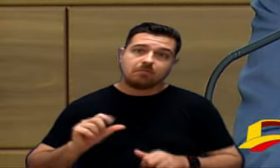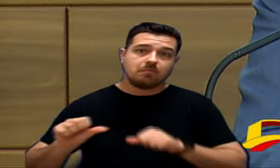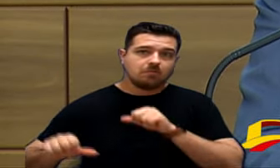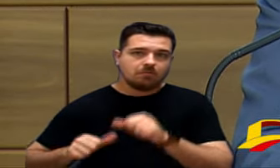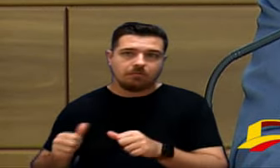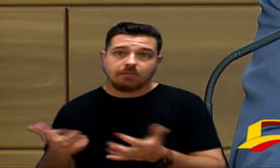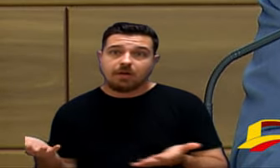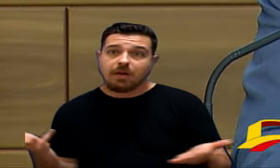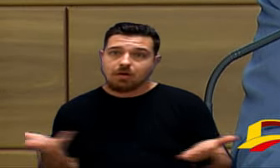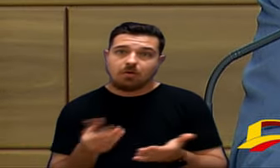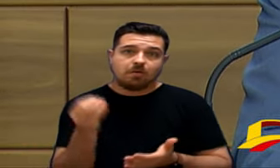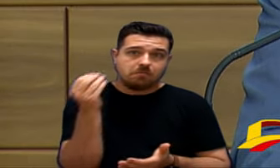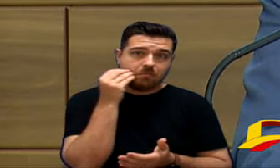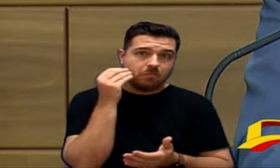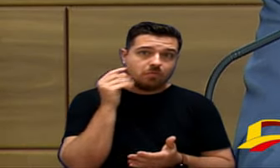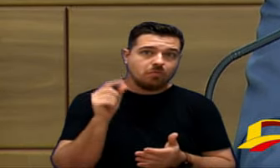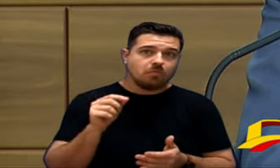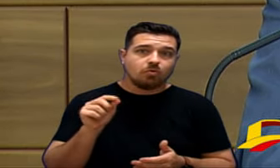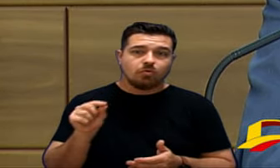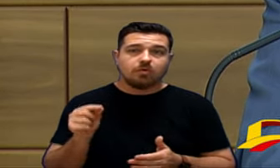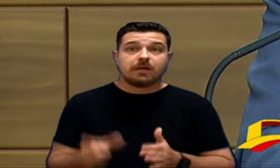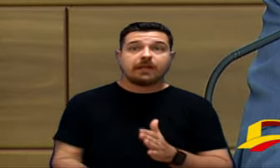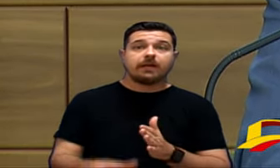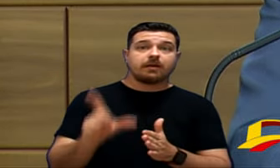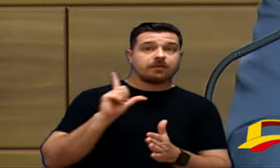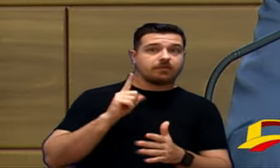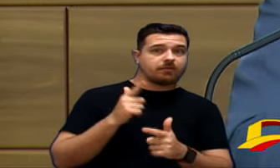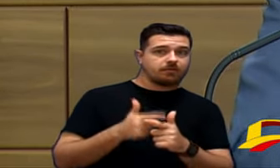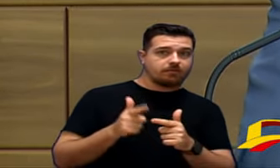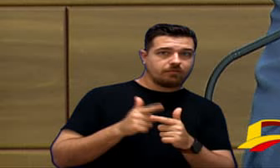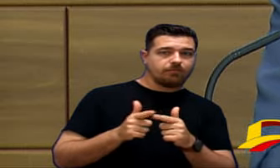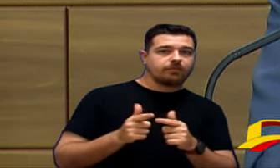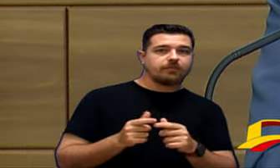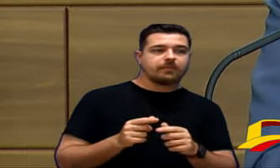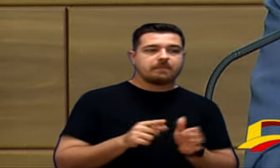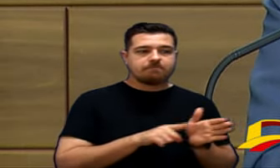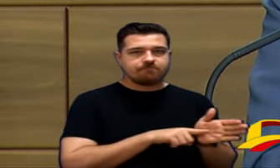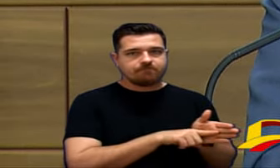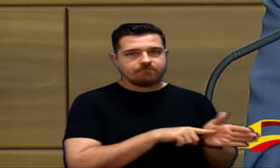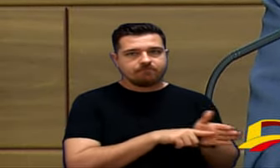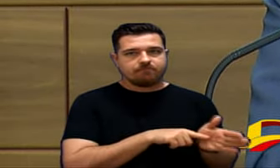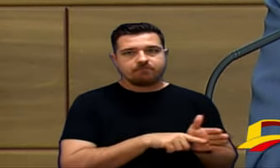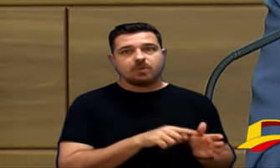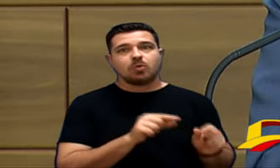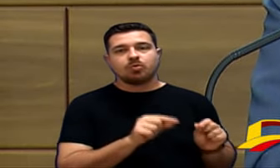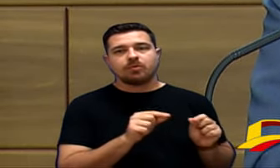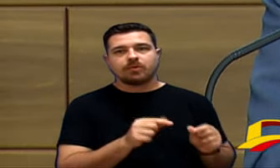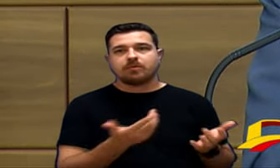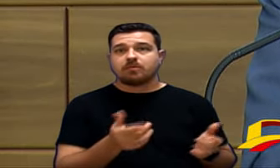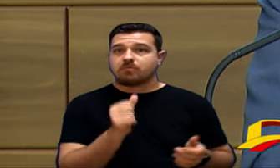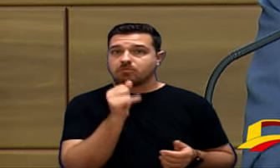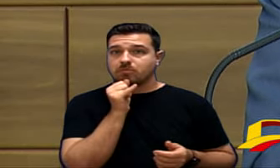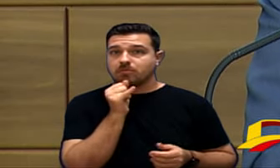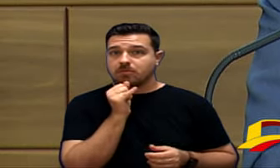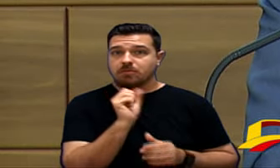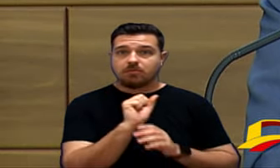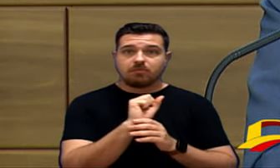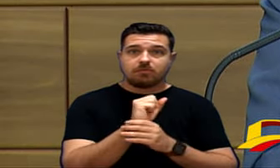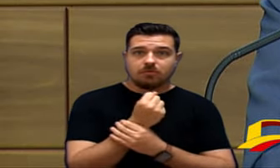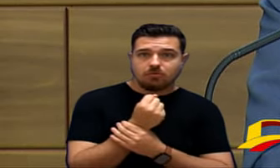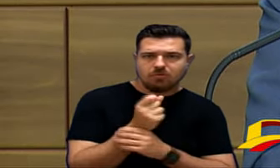o que nós tentamos fazer é de maneira preventiva isso daí por exemplo a gente tá lá em discussão seria possível exigir um seguro dessas